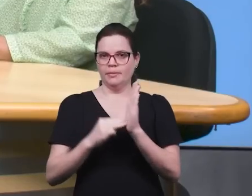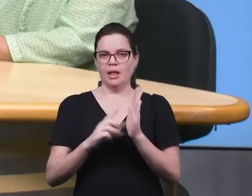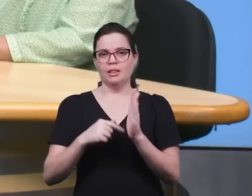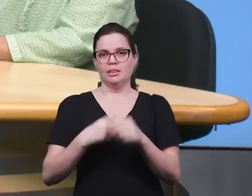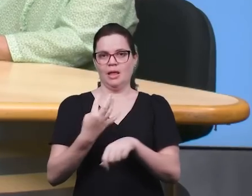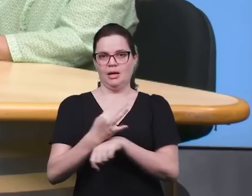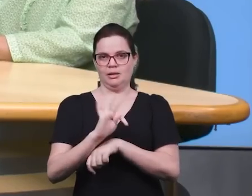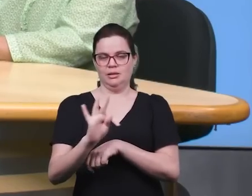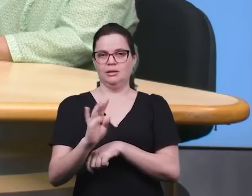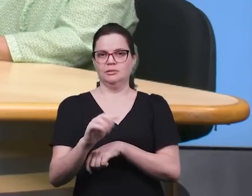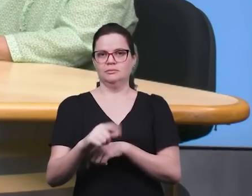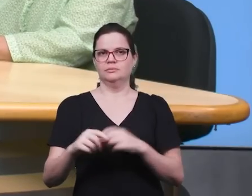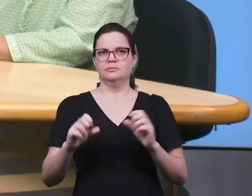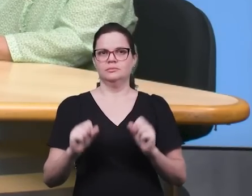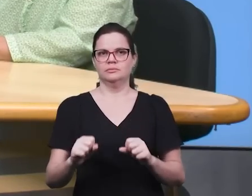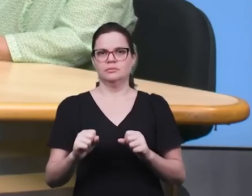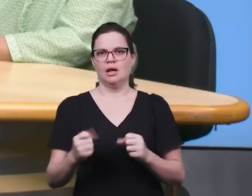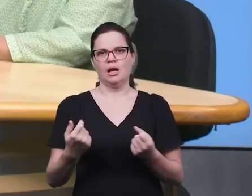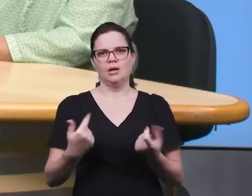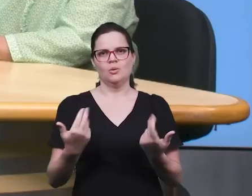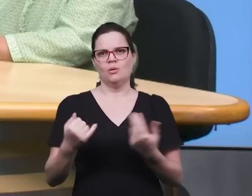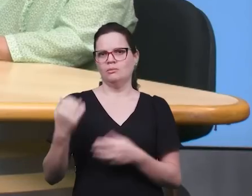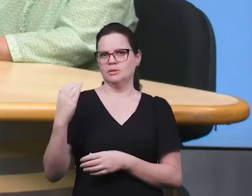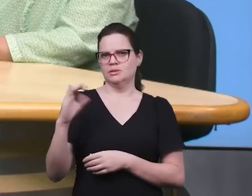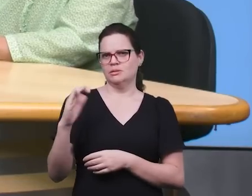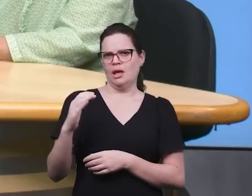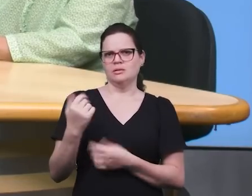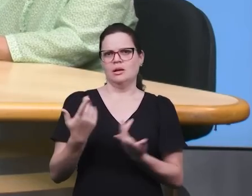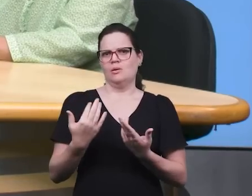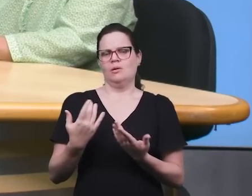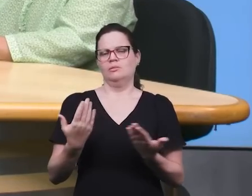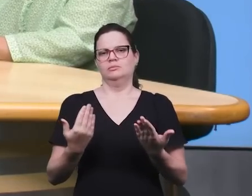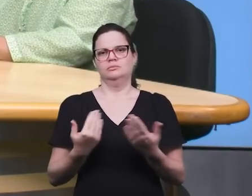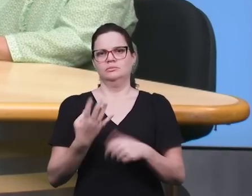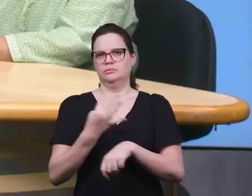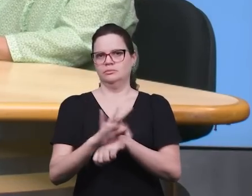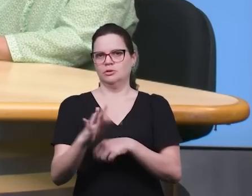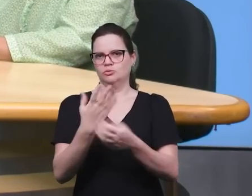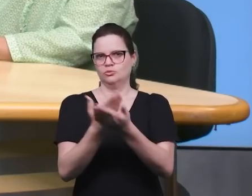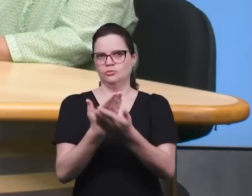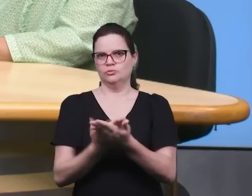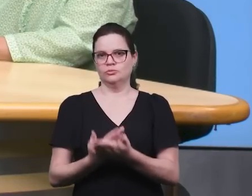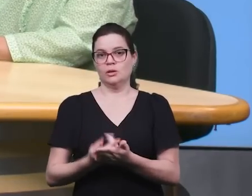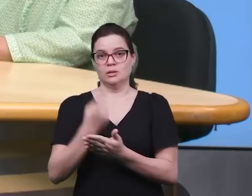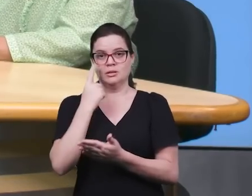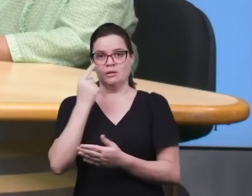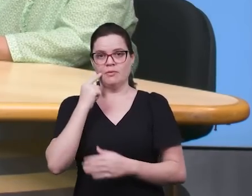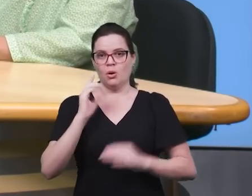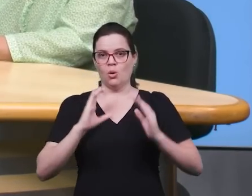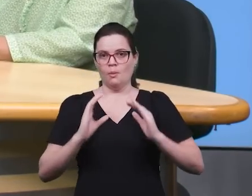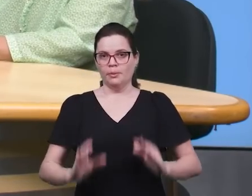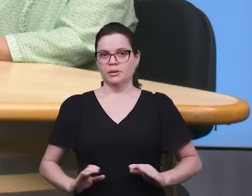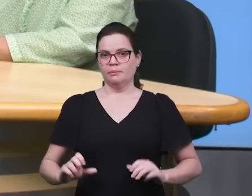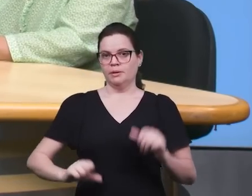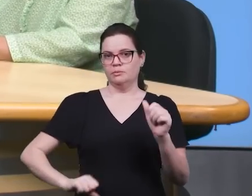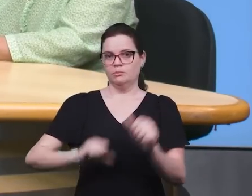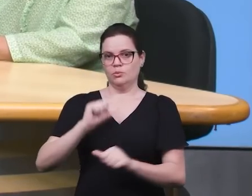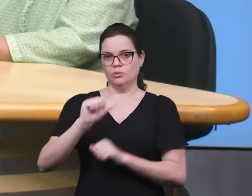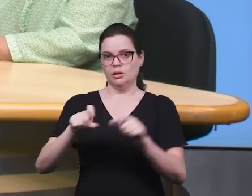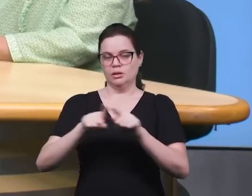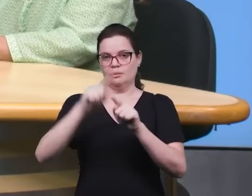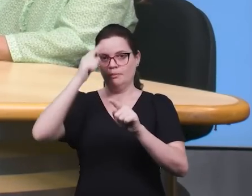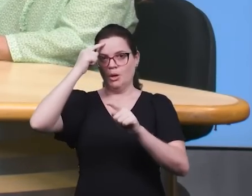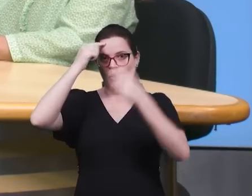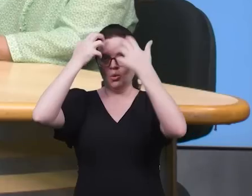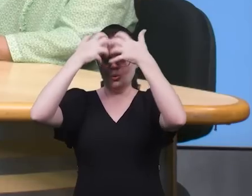uma técnica também, a gente pode chamar de várias coisas, uma ciência. A ABA é uma ciência, né, onde você tem ali a mudança comportamental e